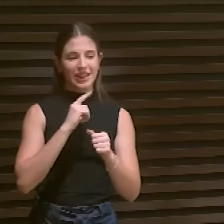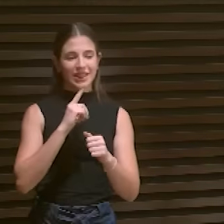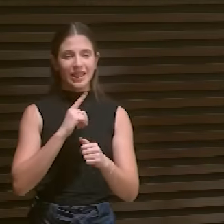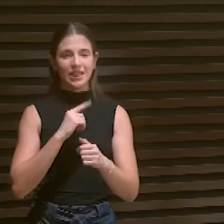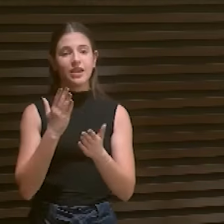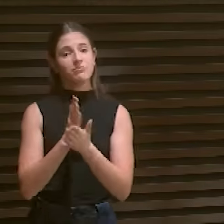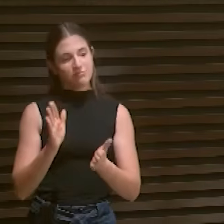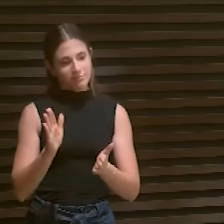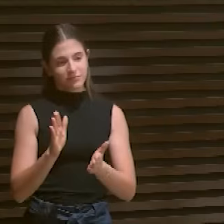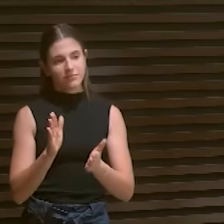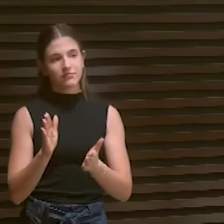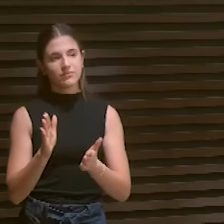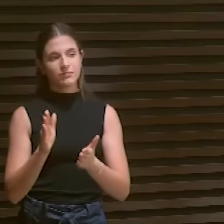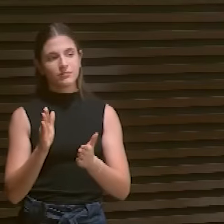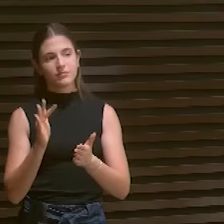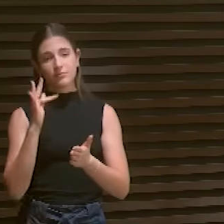coisas passageiras.